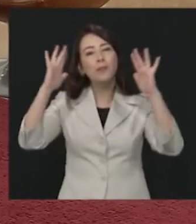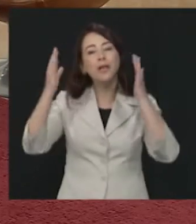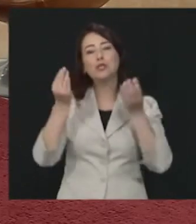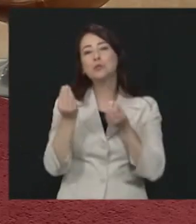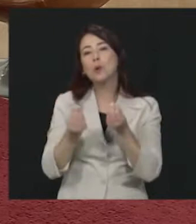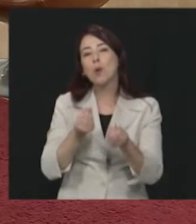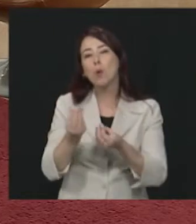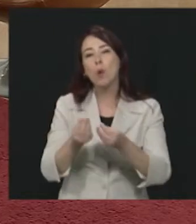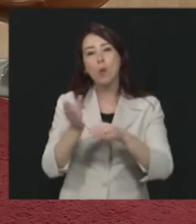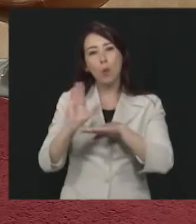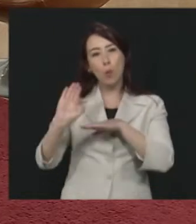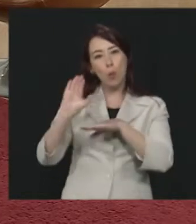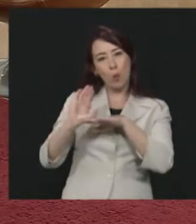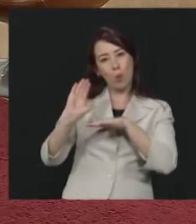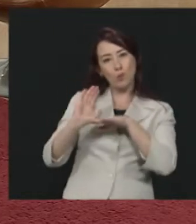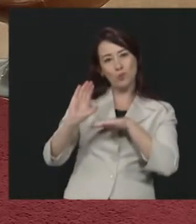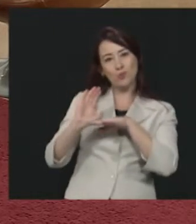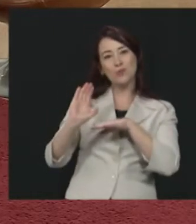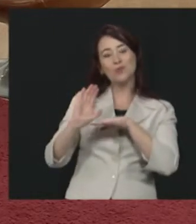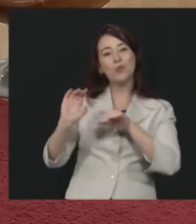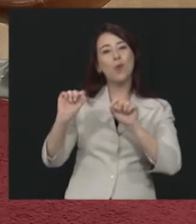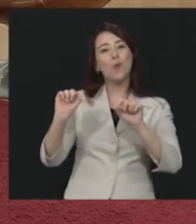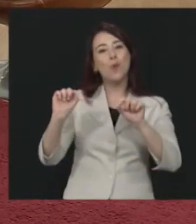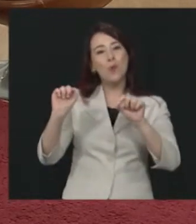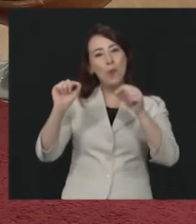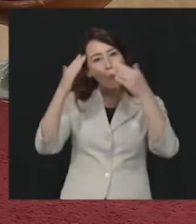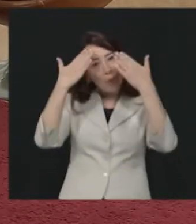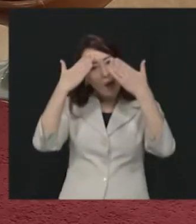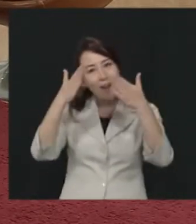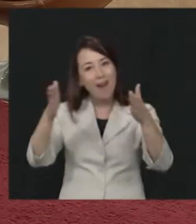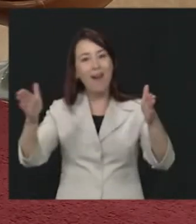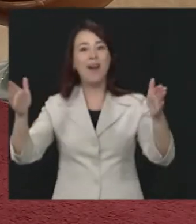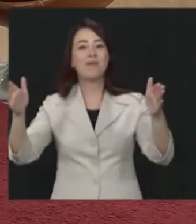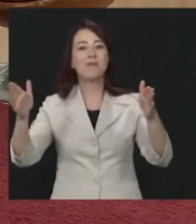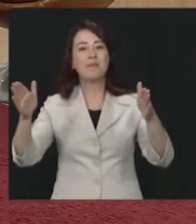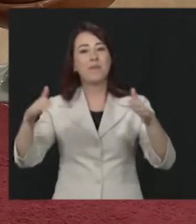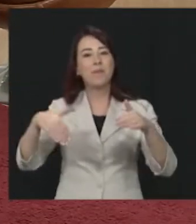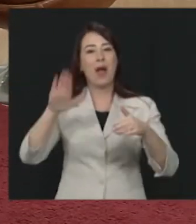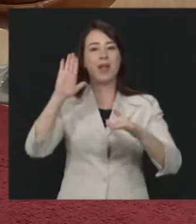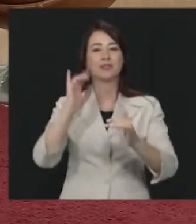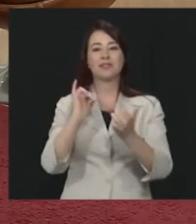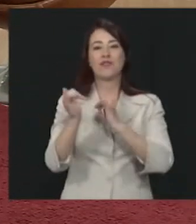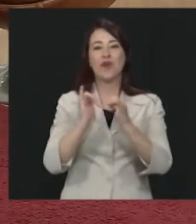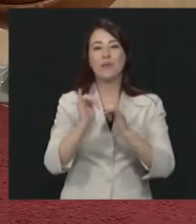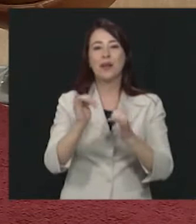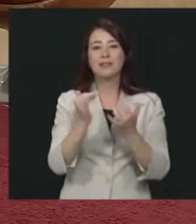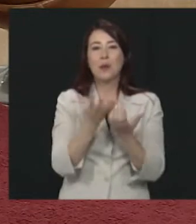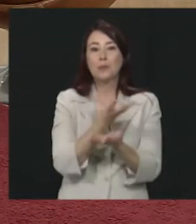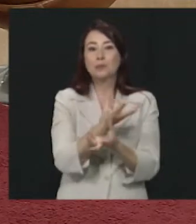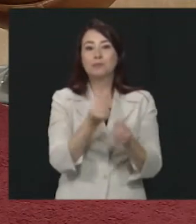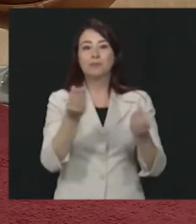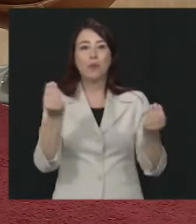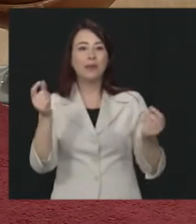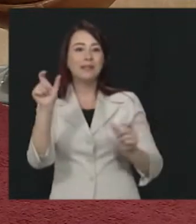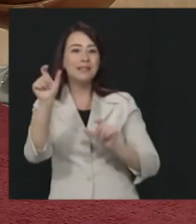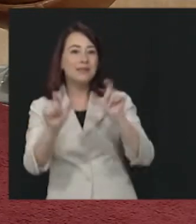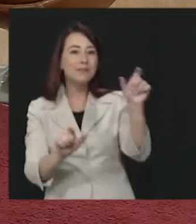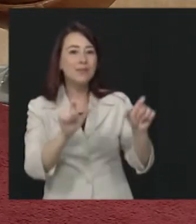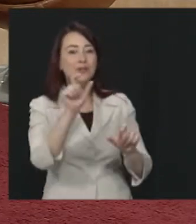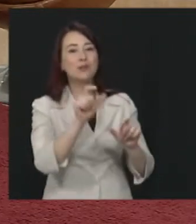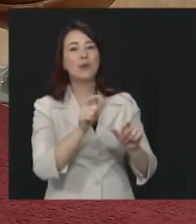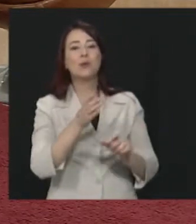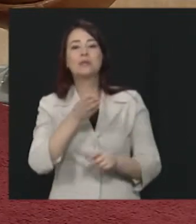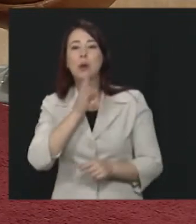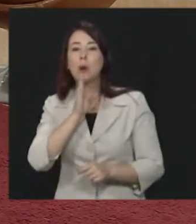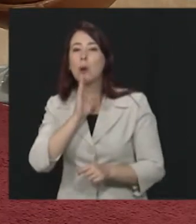cursos como esse ampliam aí a informação para mais pessoas sobre o que, né, o que é realmente